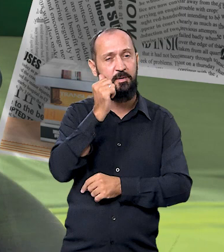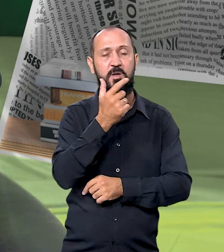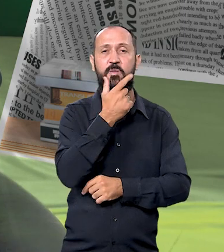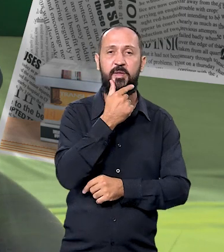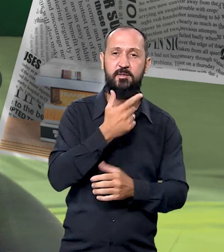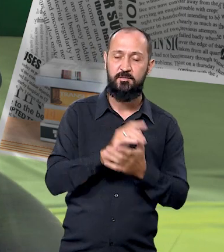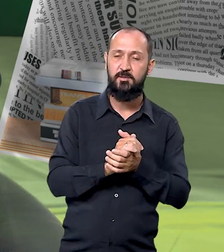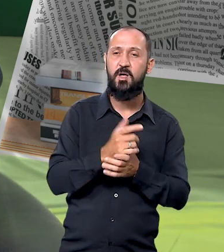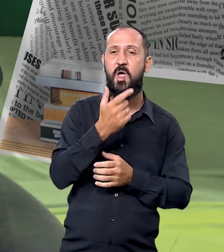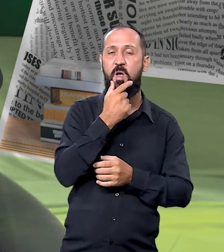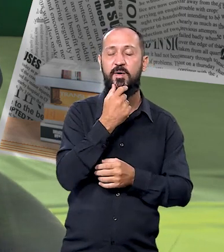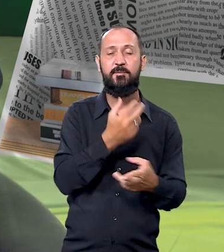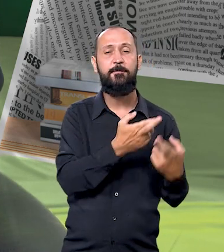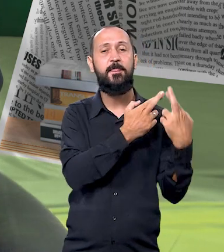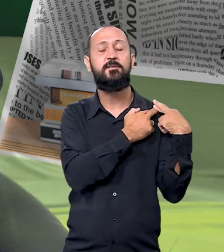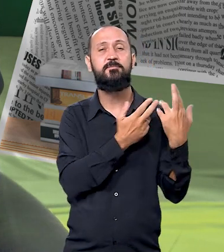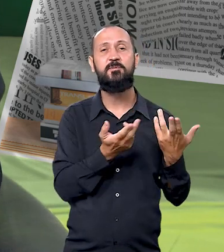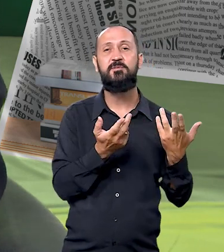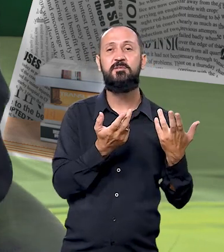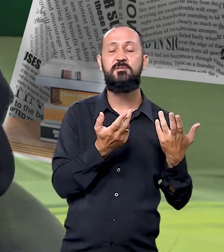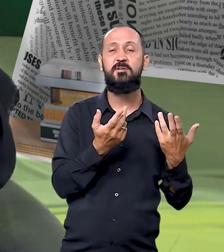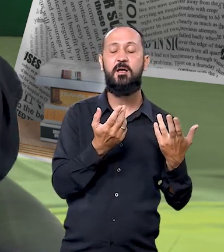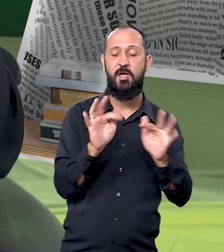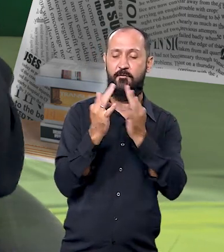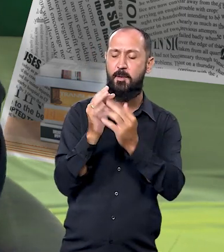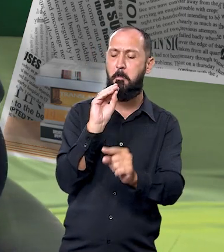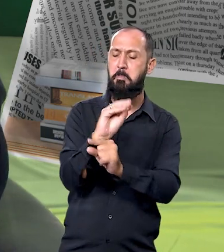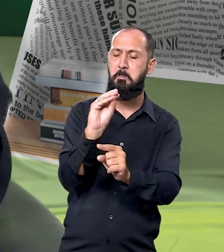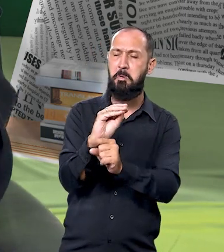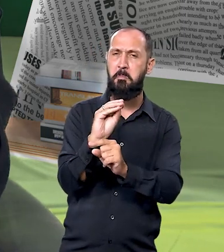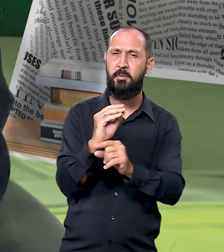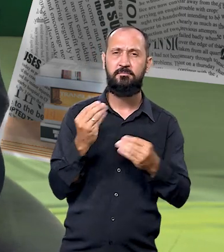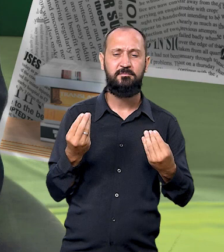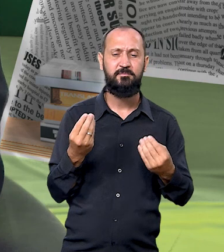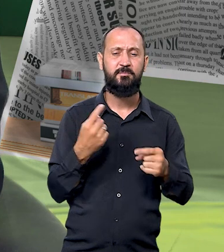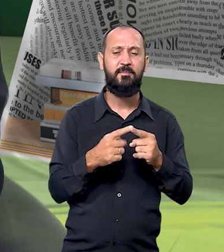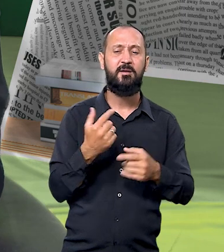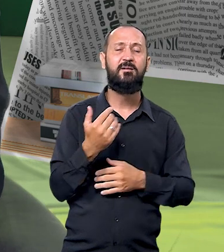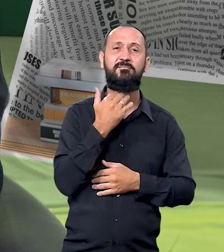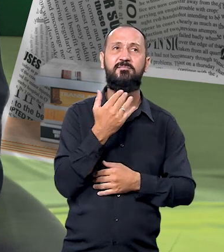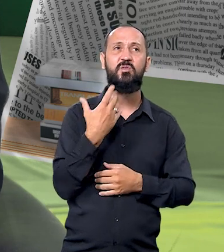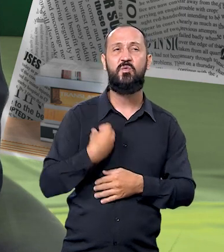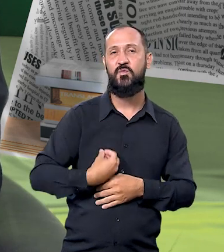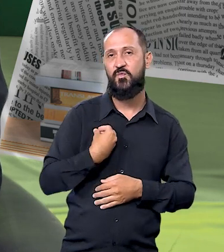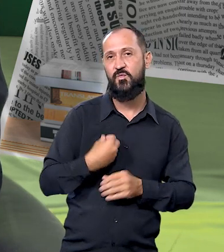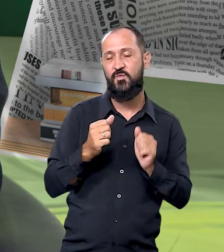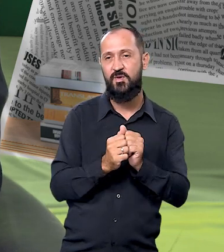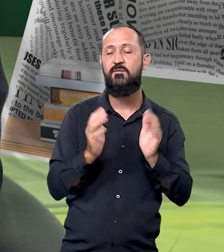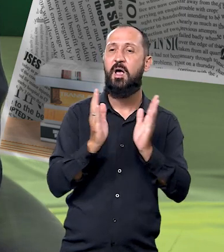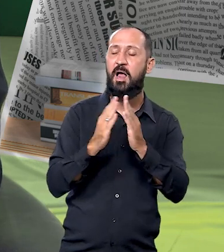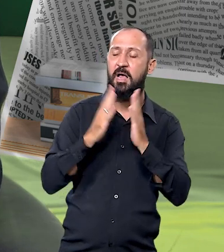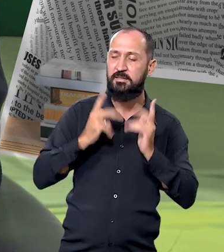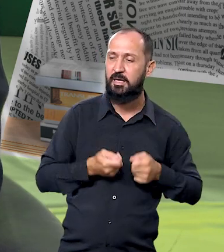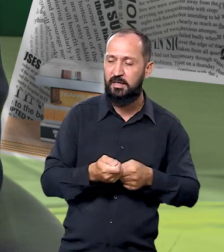de meninas, de meninos, e os homens responsáveis pelo prover a família. Porque, como eu disse, ninguém vive